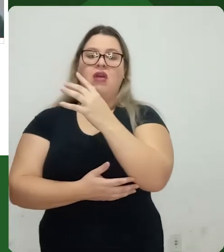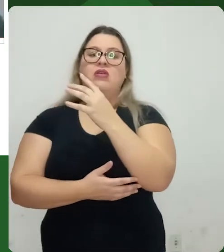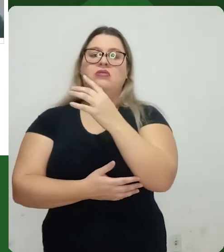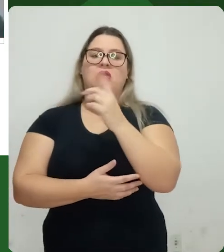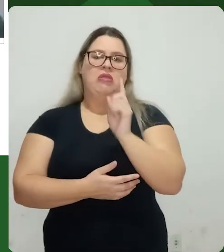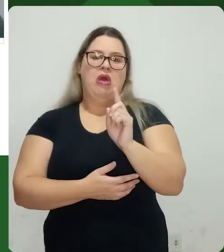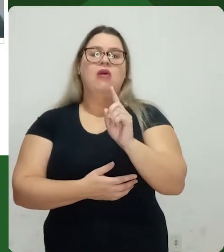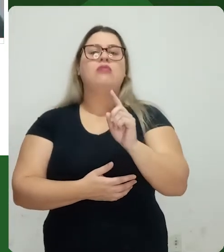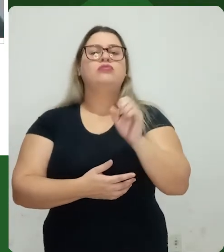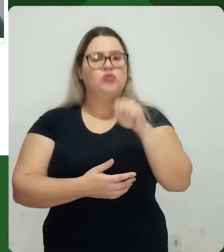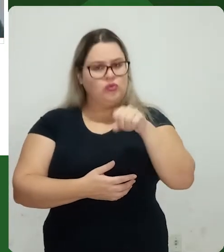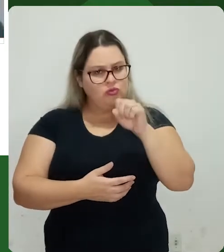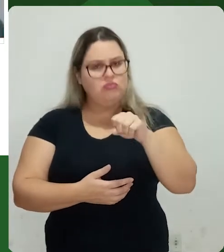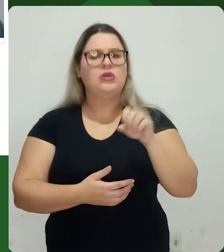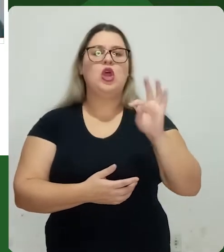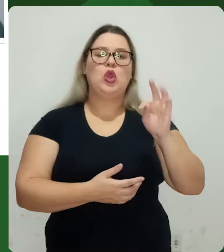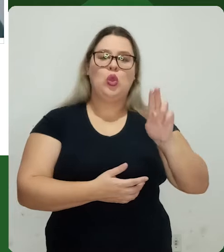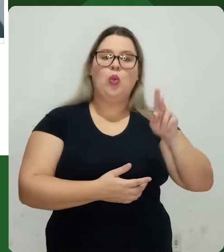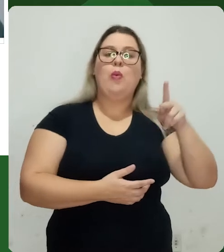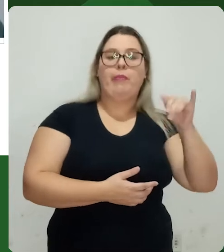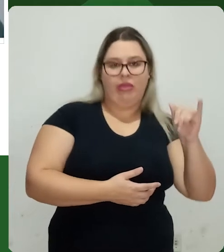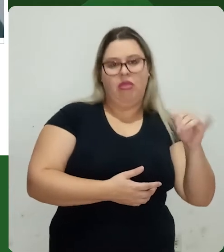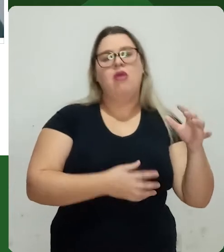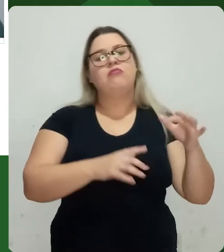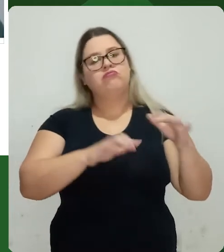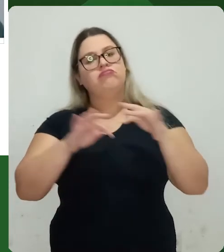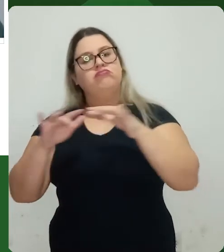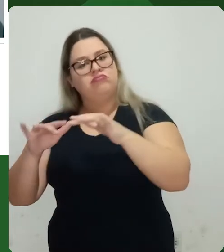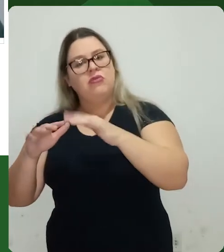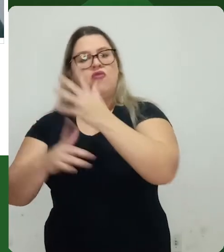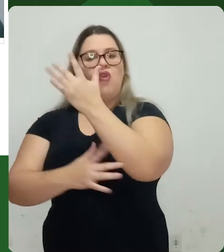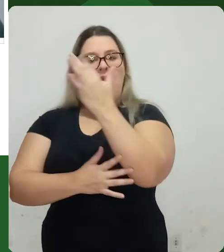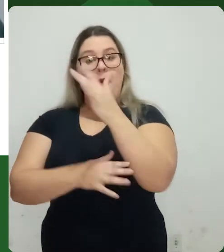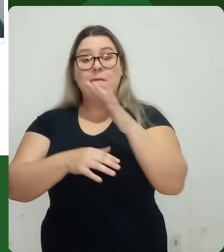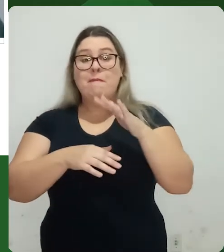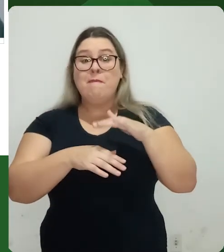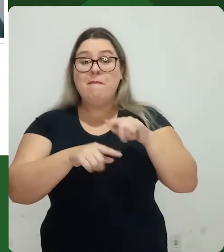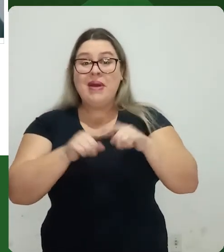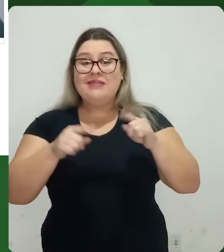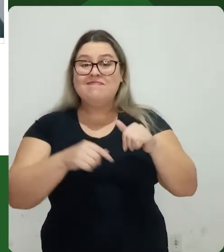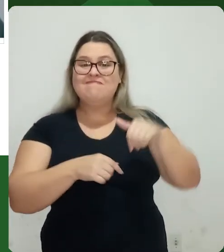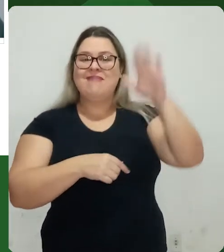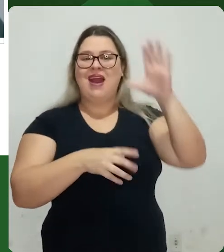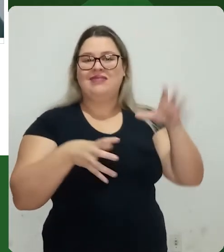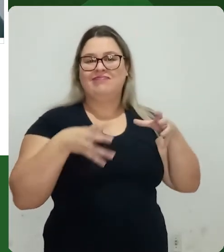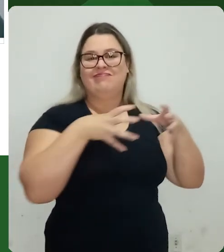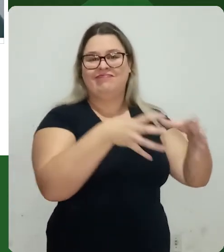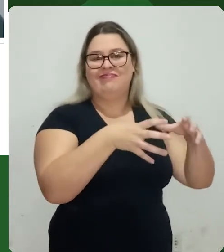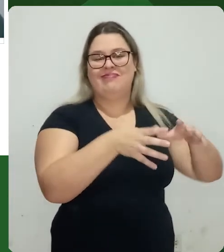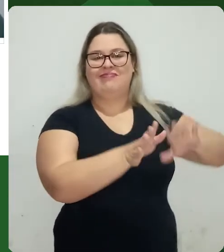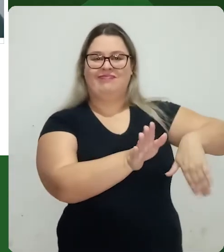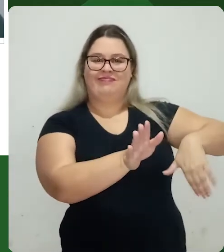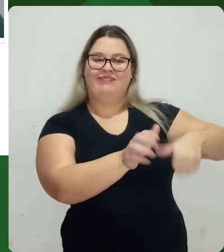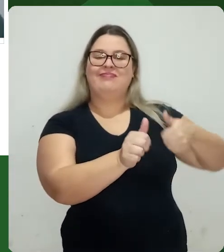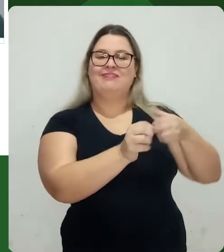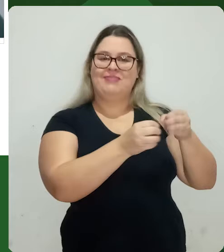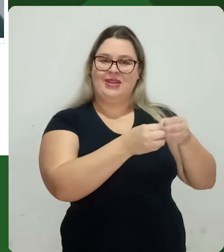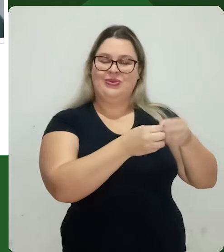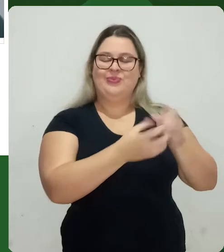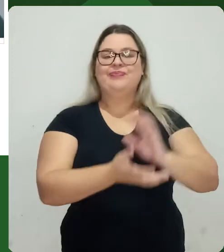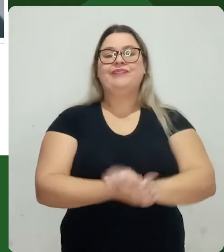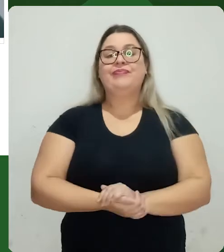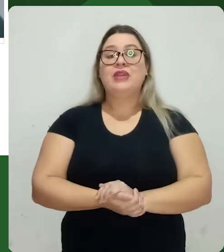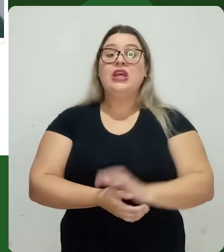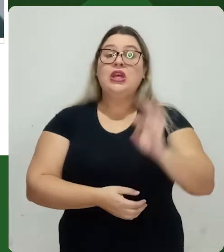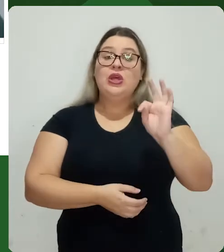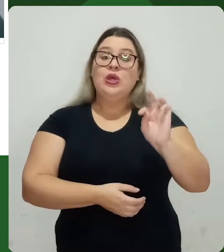mas não na região, e os tupis estavam concentrados mais no litoral e em alguns pontos do interior da floresta. Então, a primeira diferença